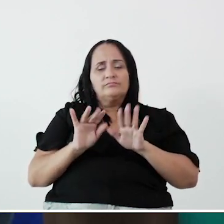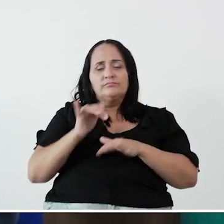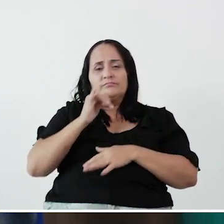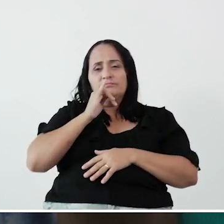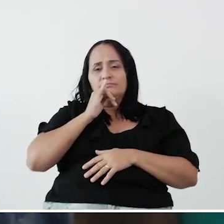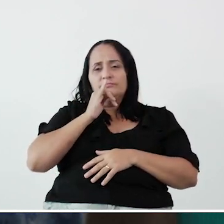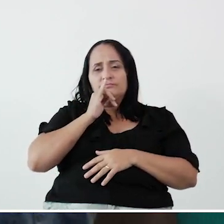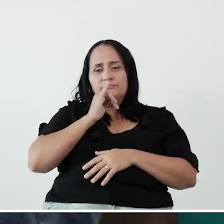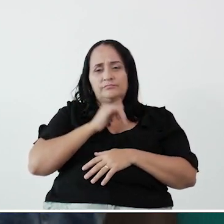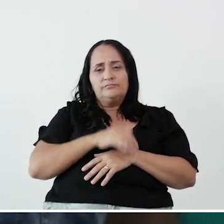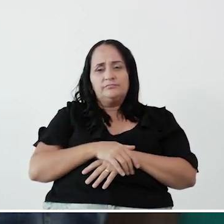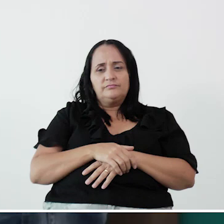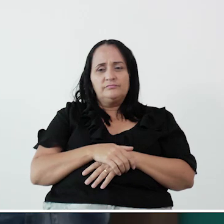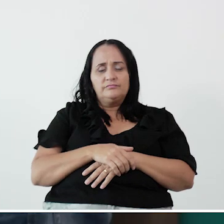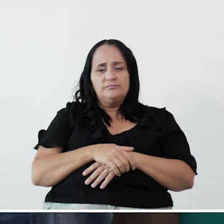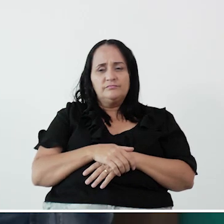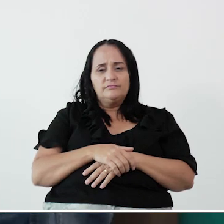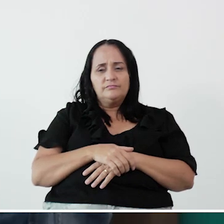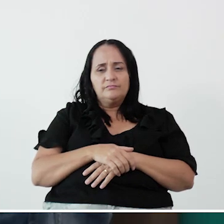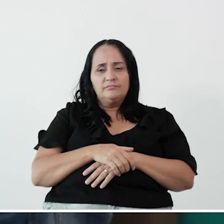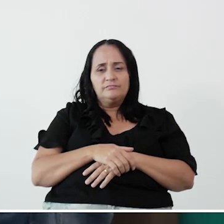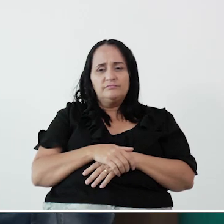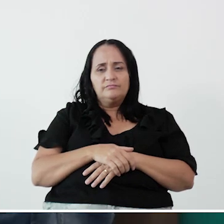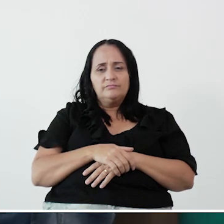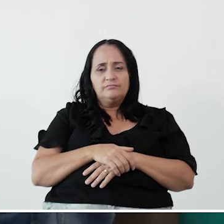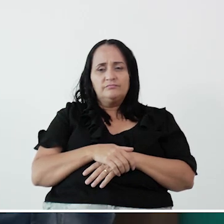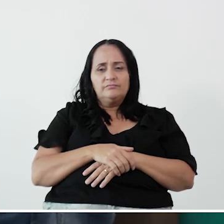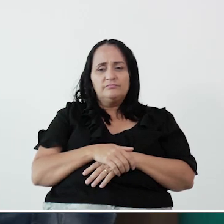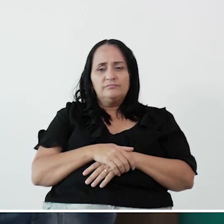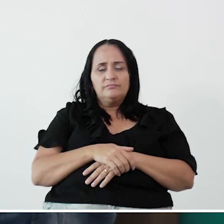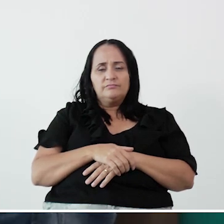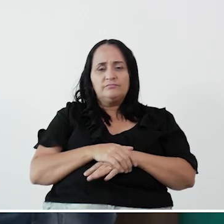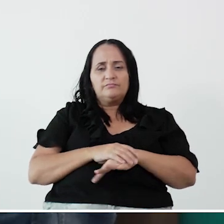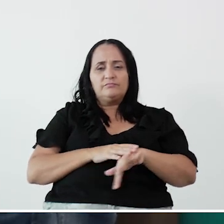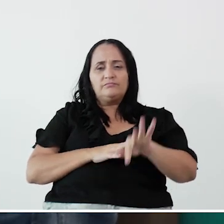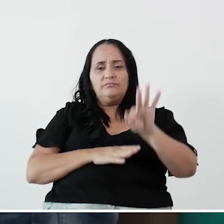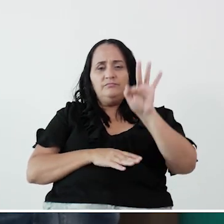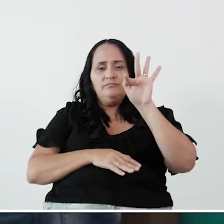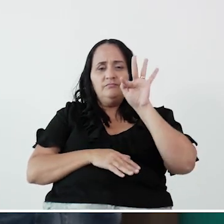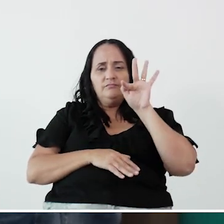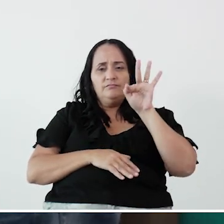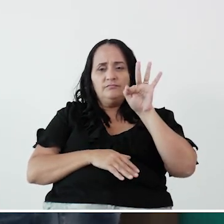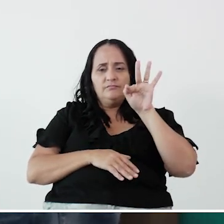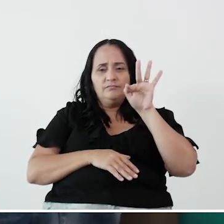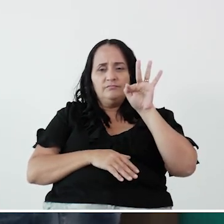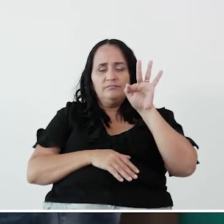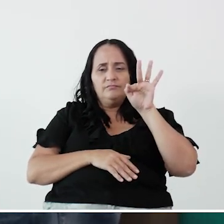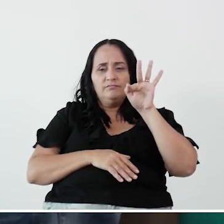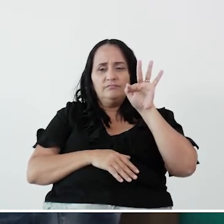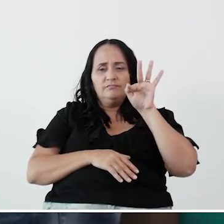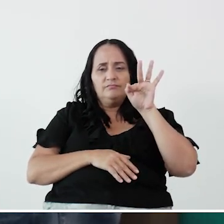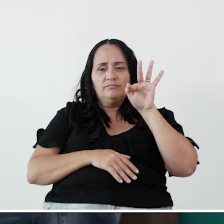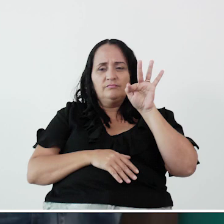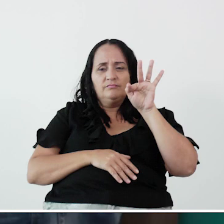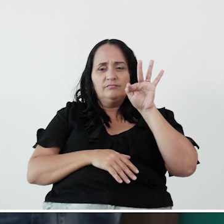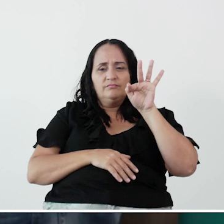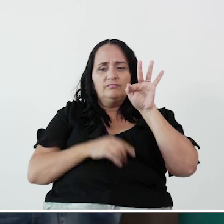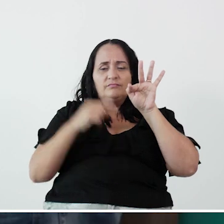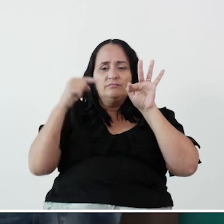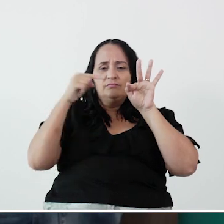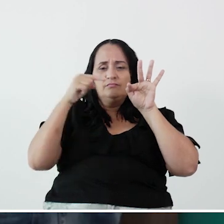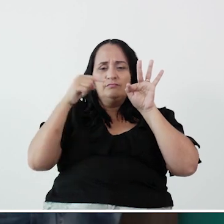exemplo, eu vou dar aqui para você um ponto F, cujas coordenadas são